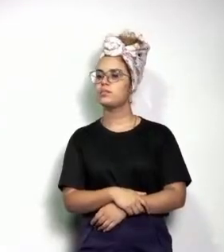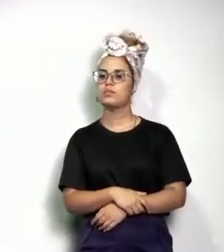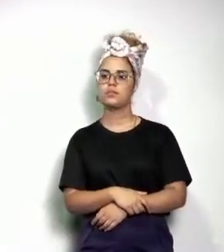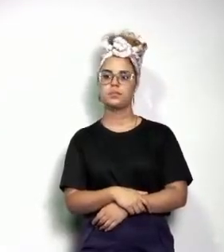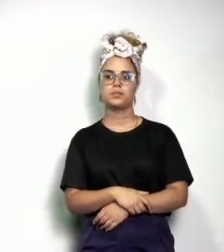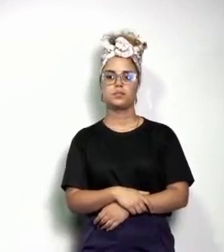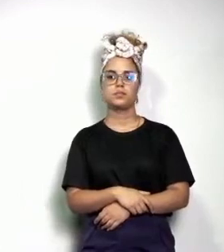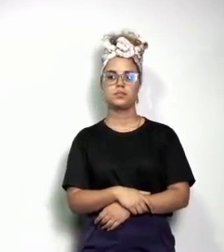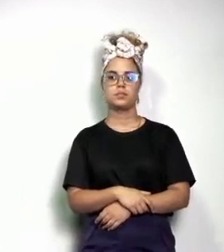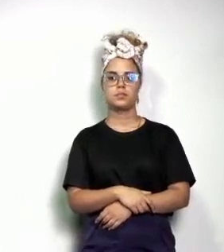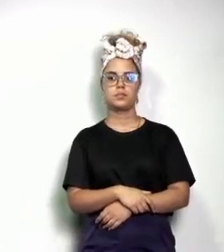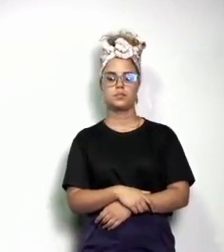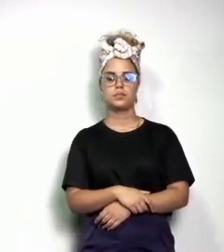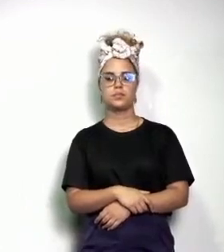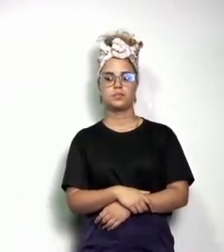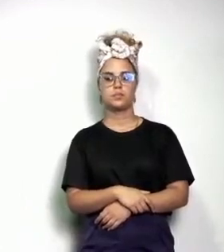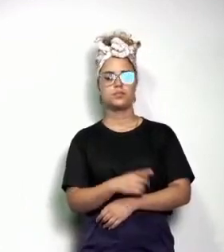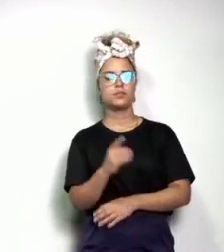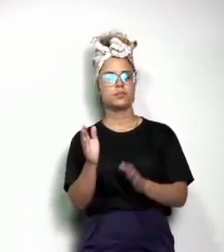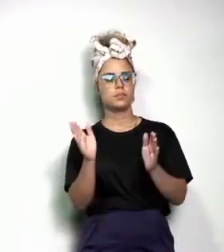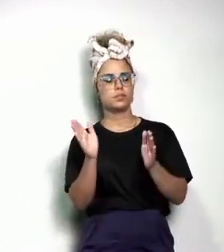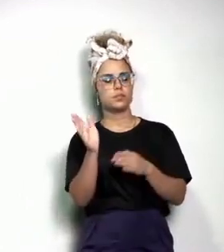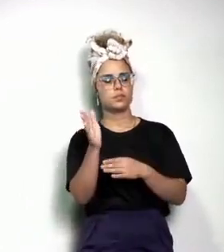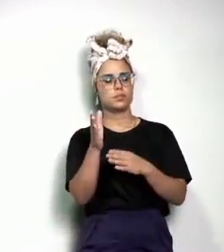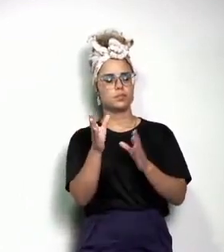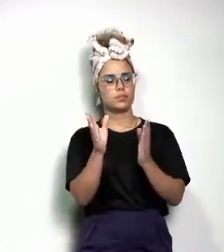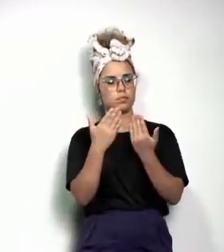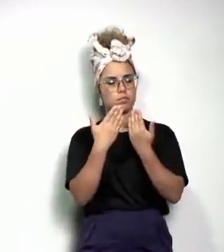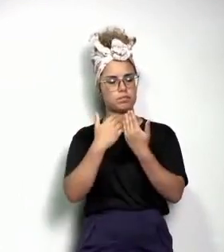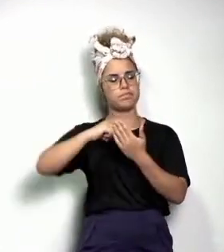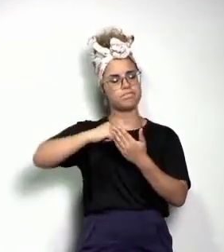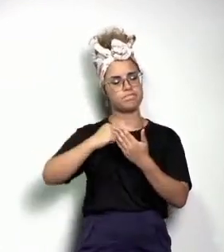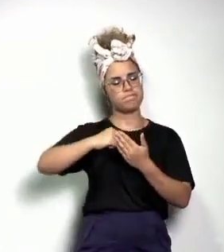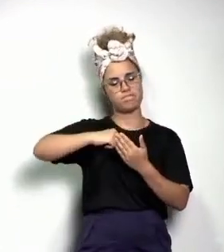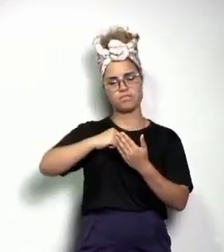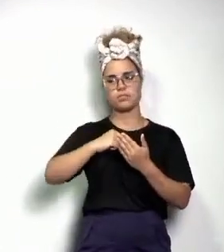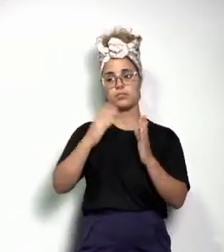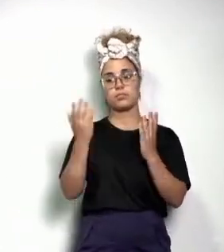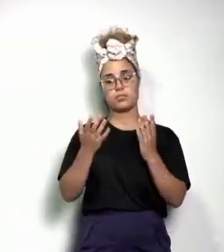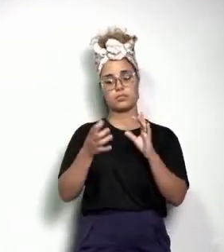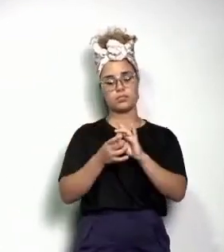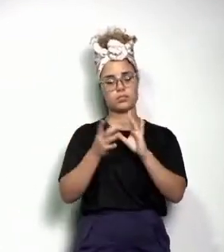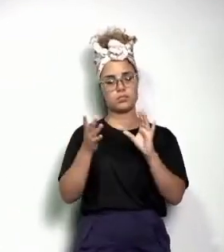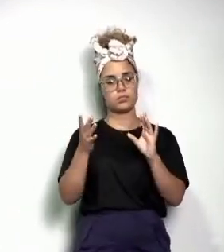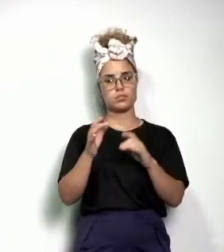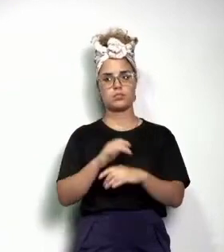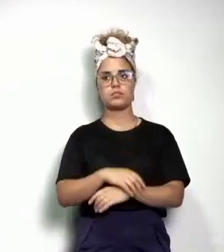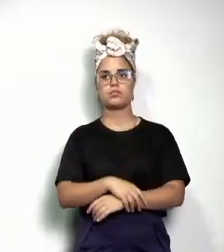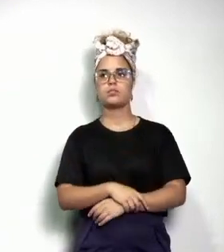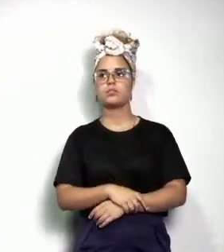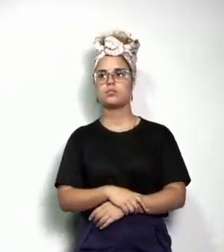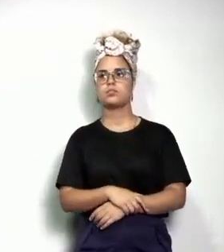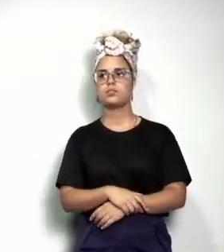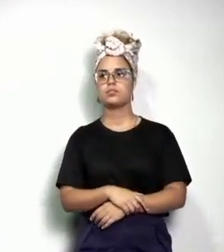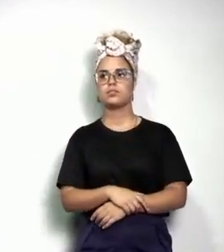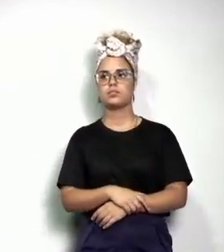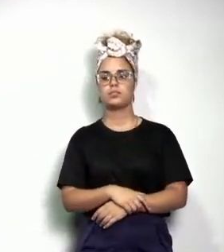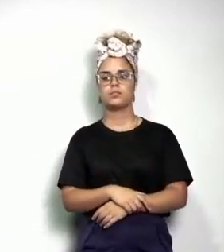Exato. Aí você fechou o braço? Pode fechar o braço, porque agora ele está solto, né?